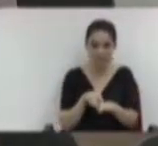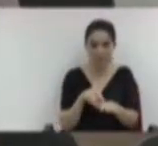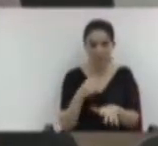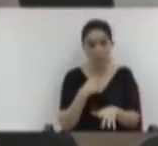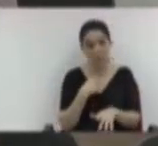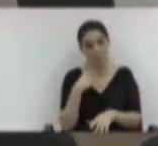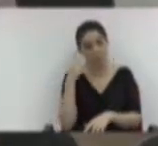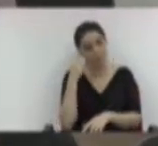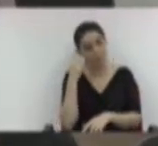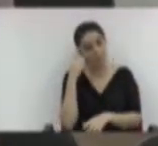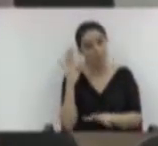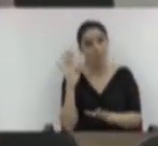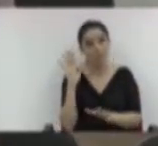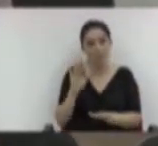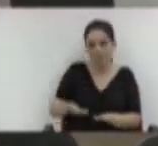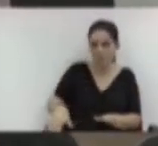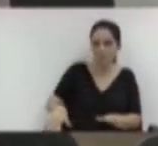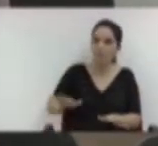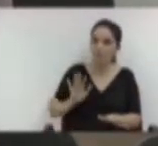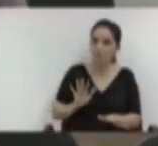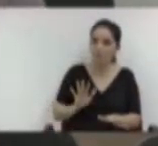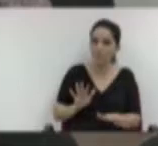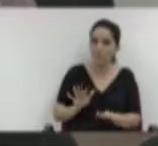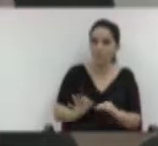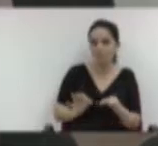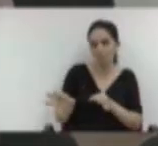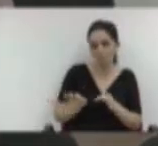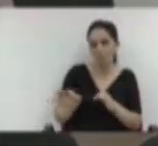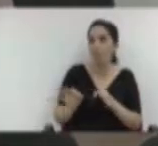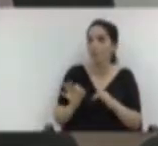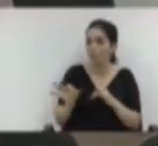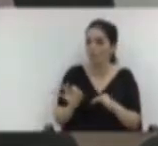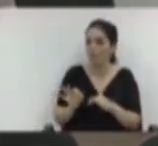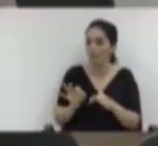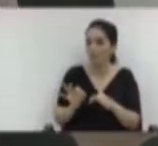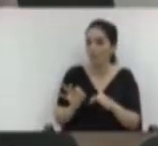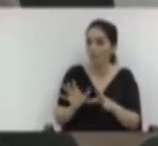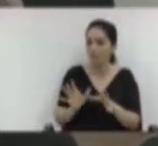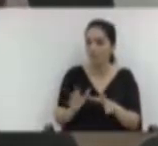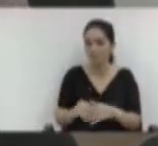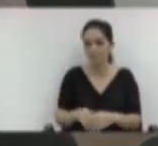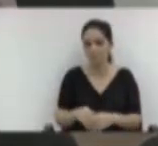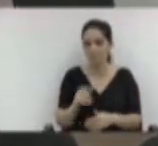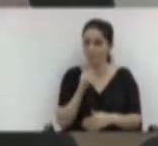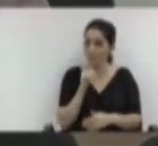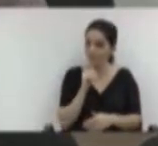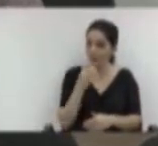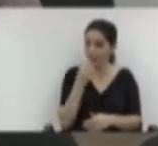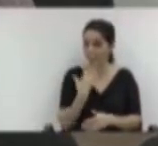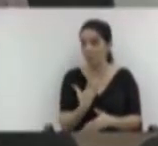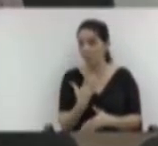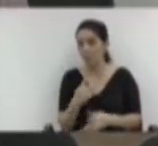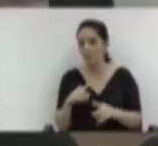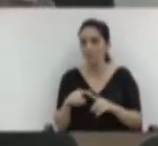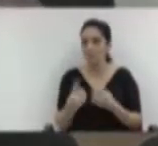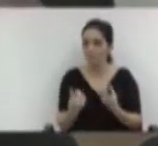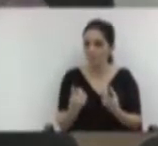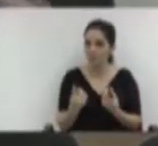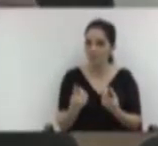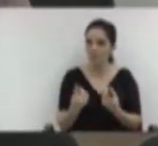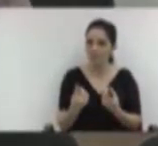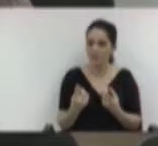piscinão seja cuidado com carinho, porque vai resolver a água, mas muitas vezes vai trazer